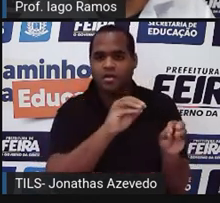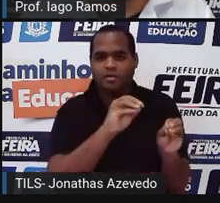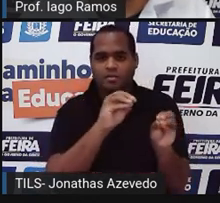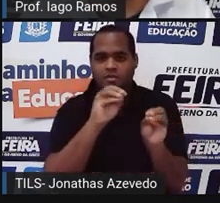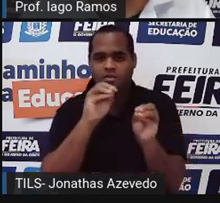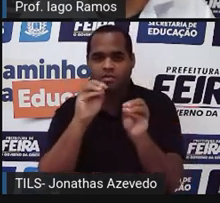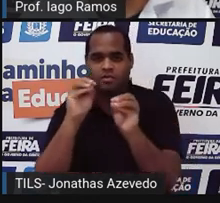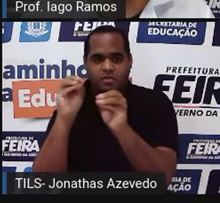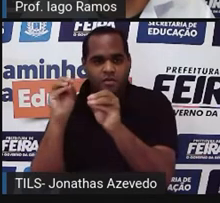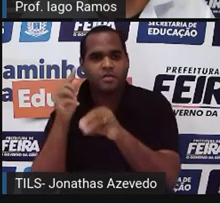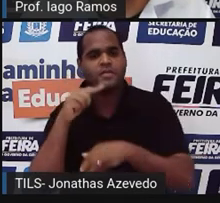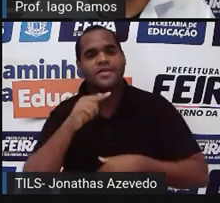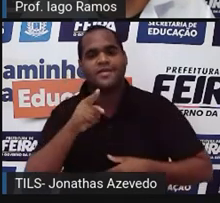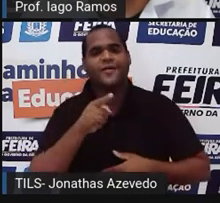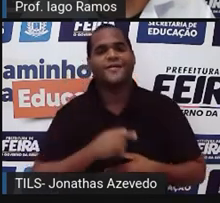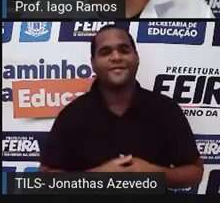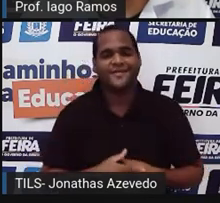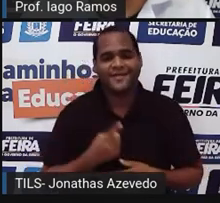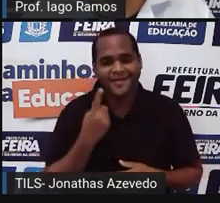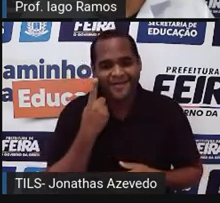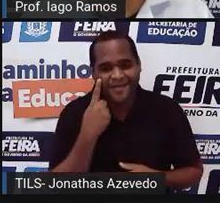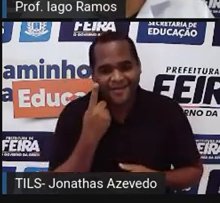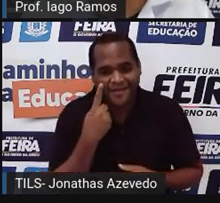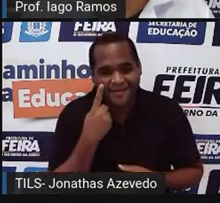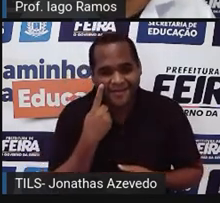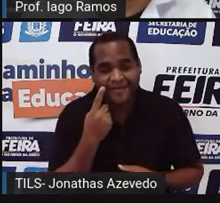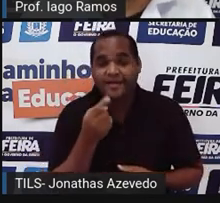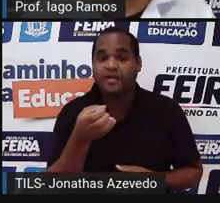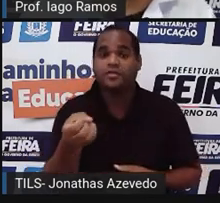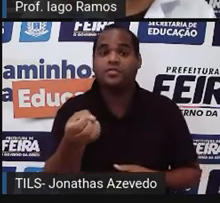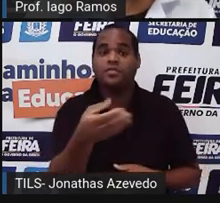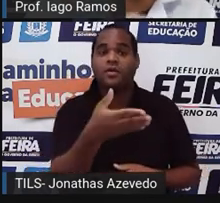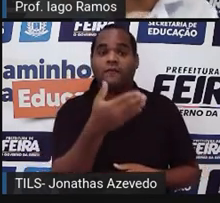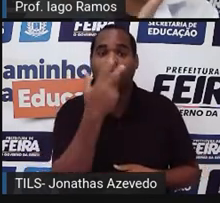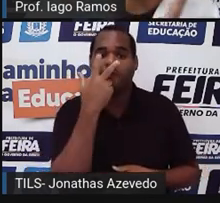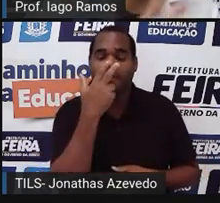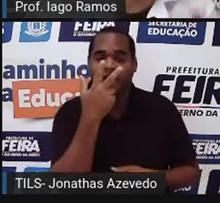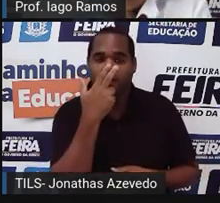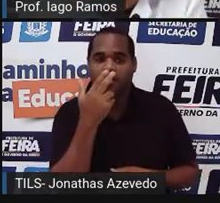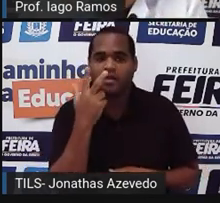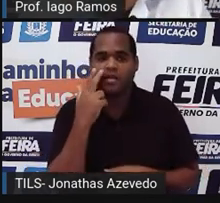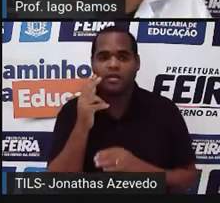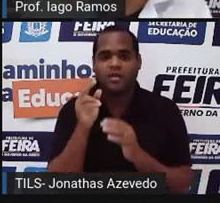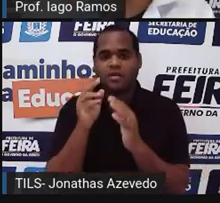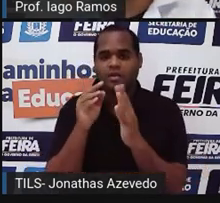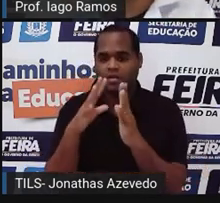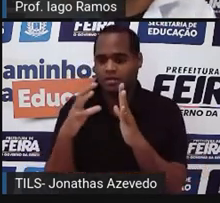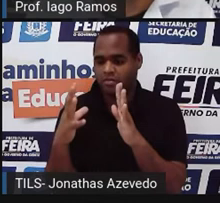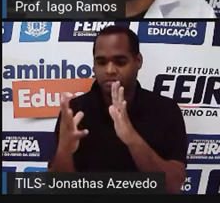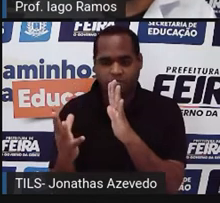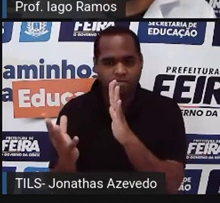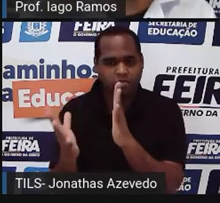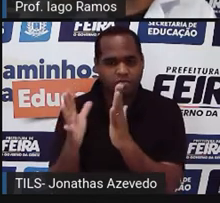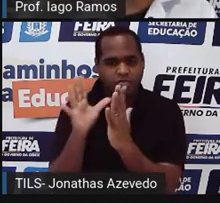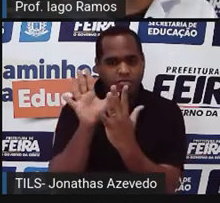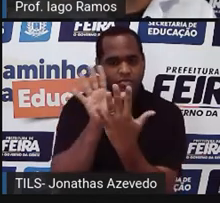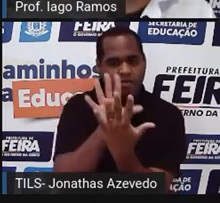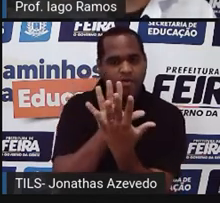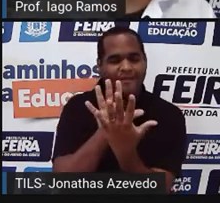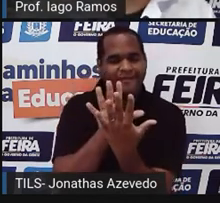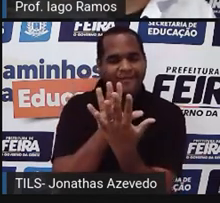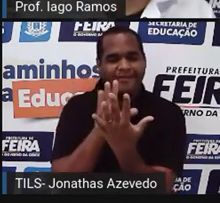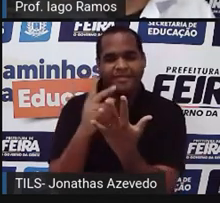arrastada. Olha só, aparece uma nova figura, como se fosse essa daqui que foi arrastada